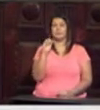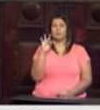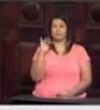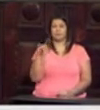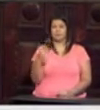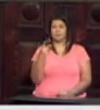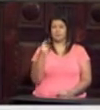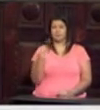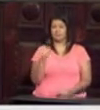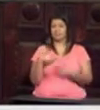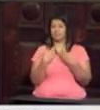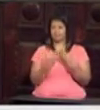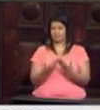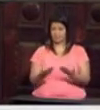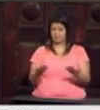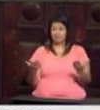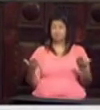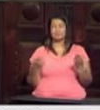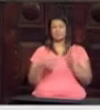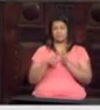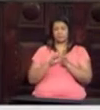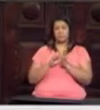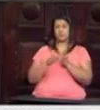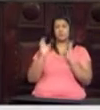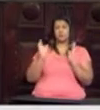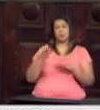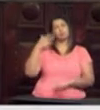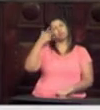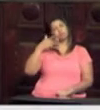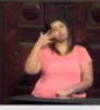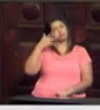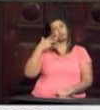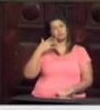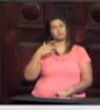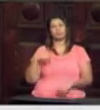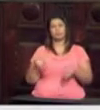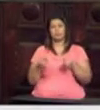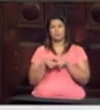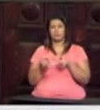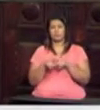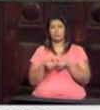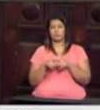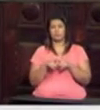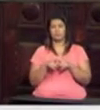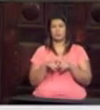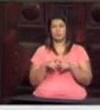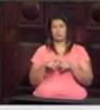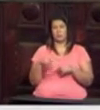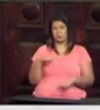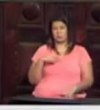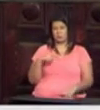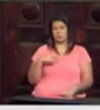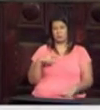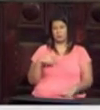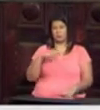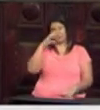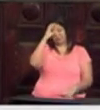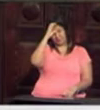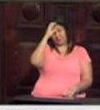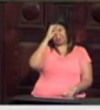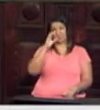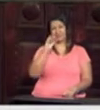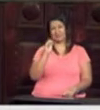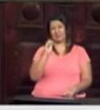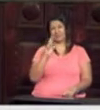cumprimentar aqueles que nos antecederam em suas falas, fazer um cumprimento muito particular ao deputado Tio